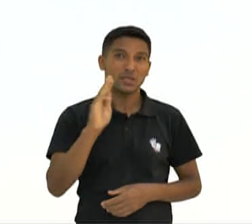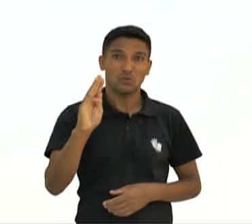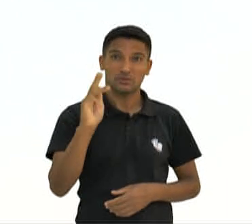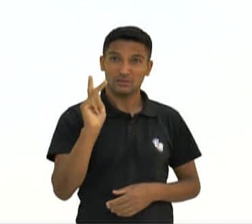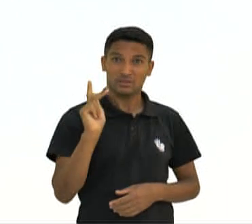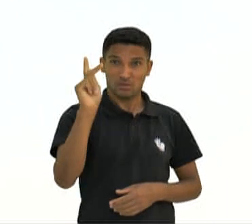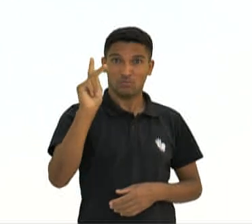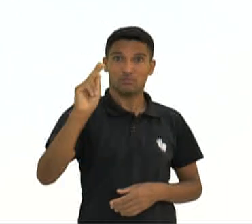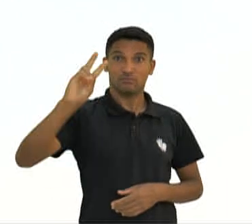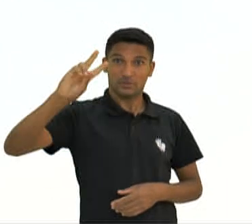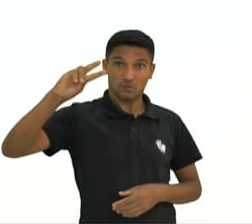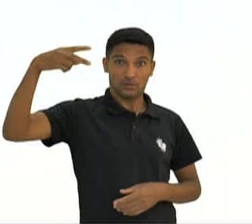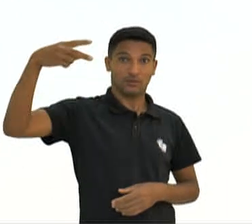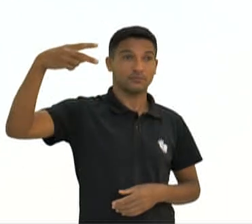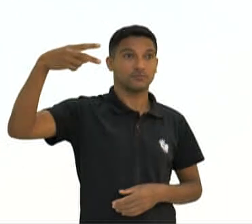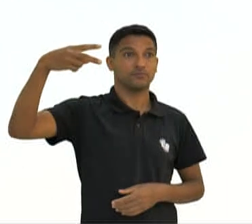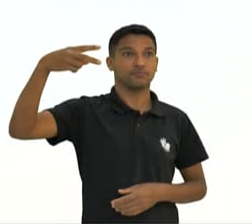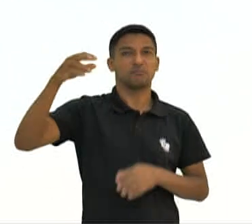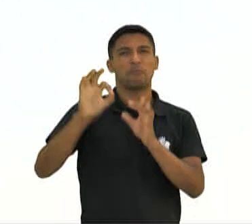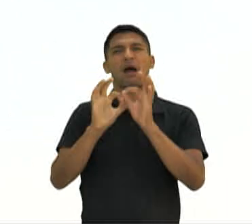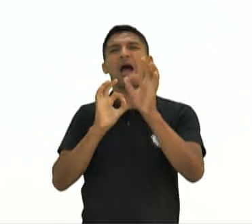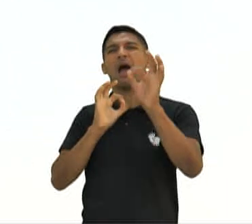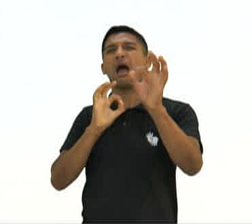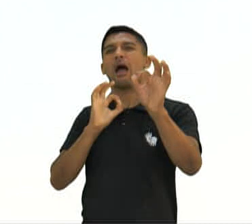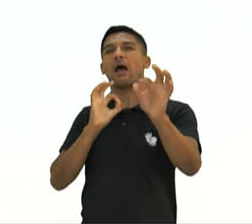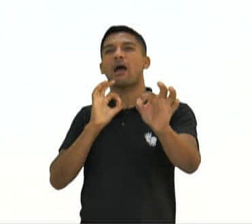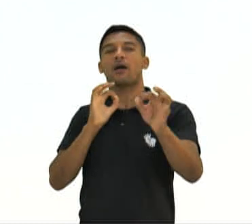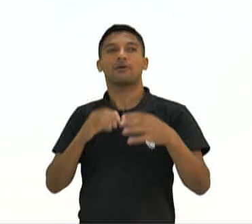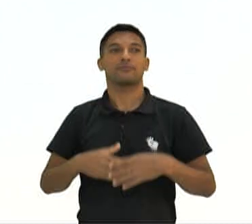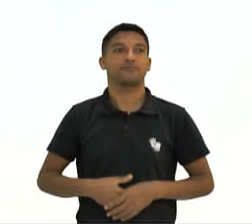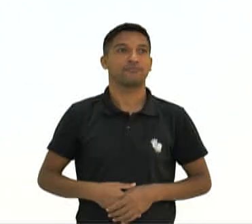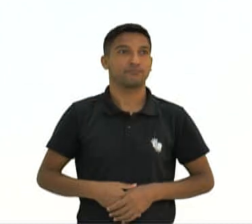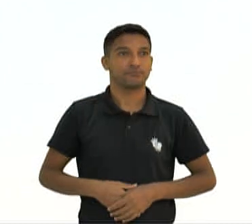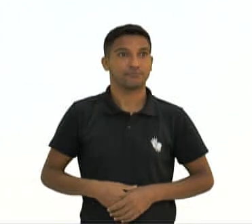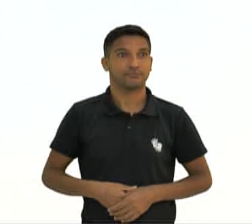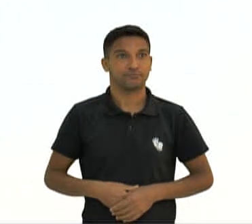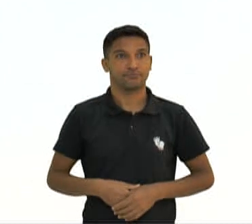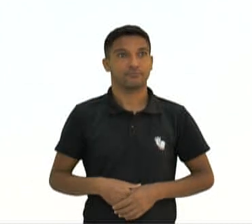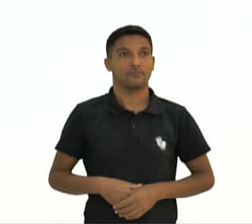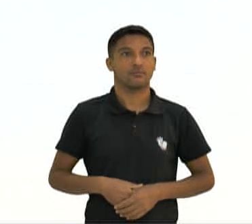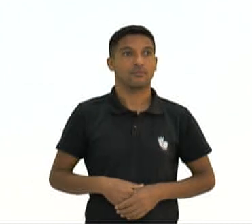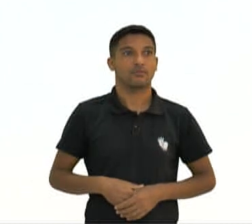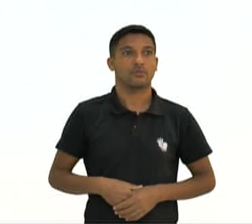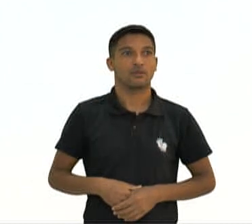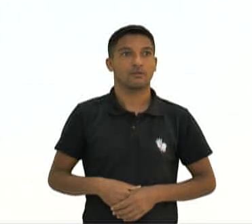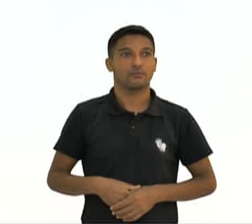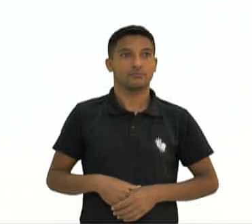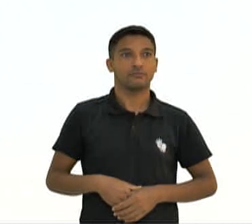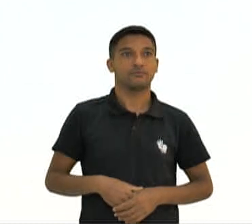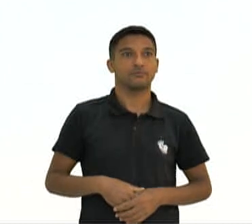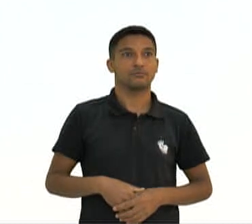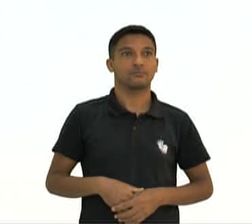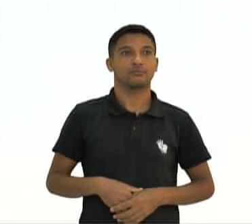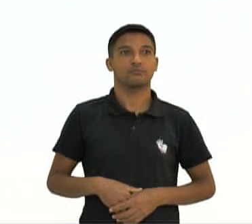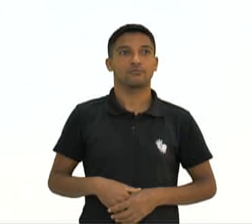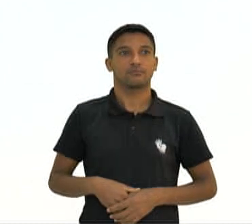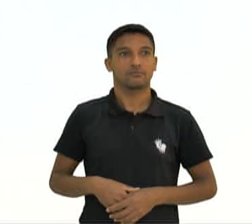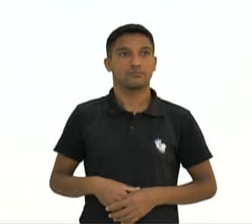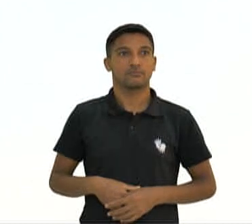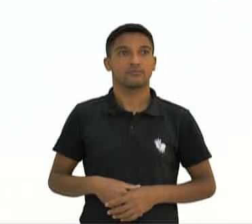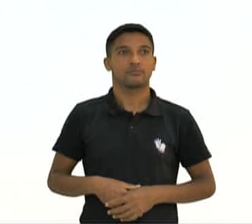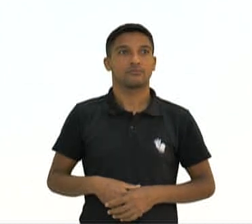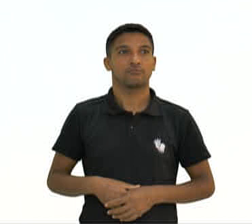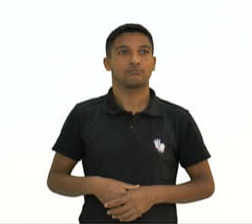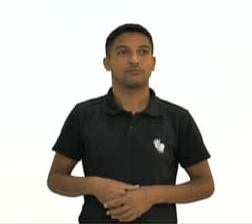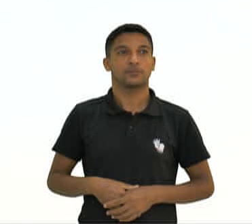né? Novosibirsk é a maior cidade, a gente vai dar uma olhada aqui, é uma cidade que tem destaque lá. Temos ali na região mais 3